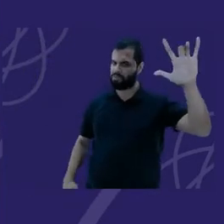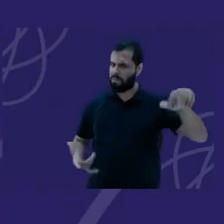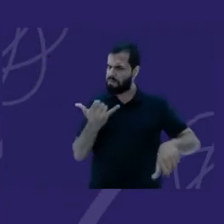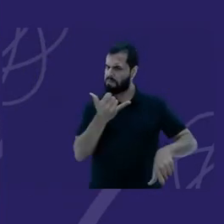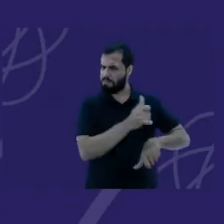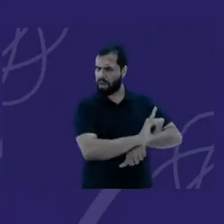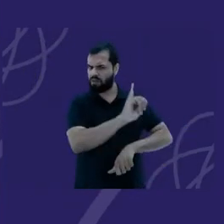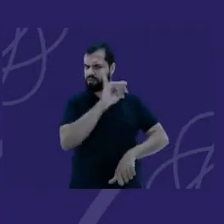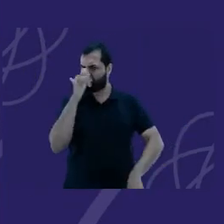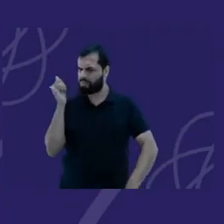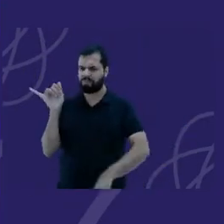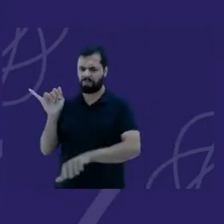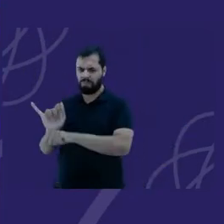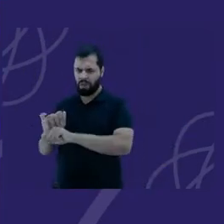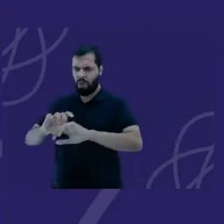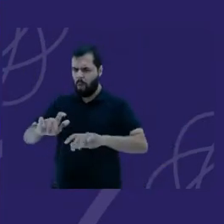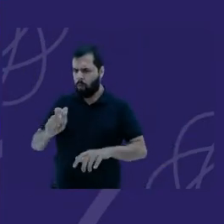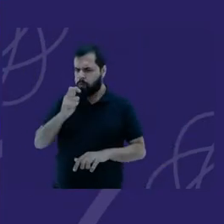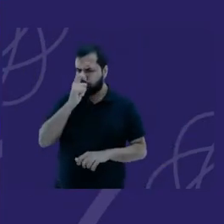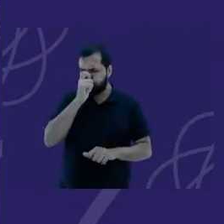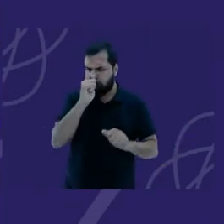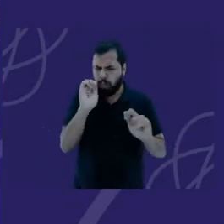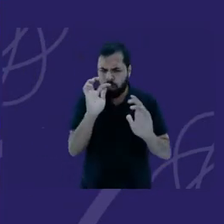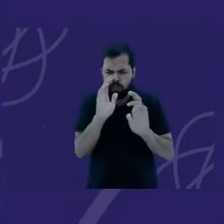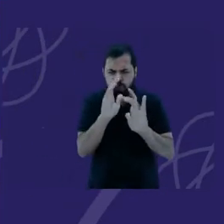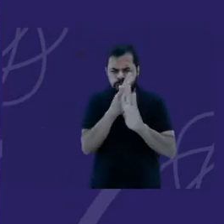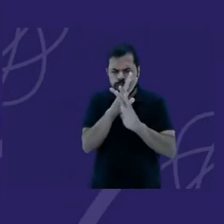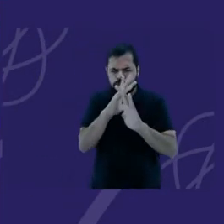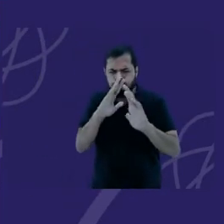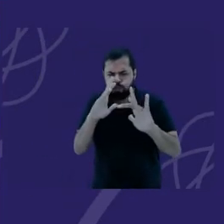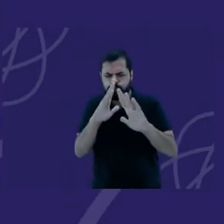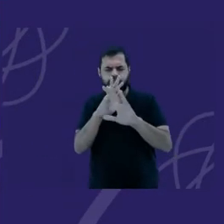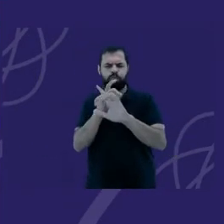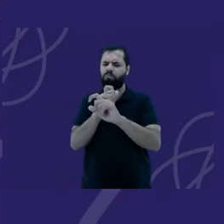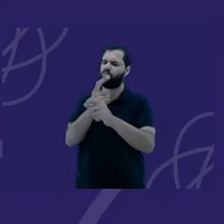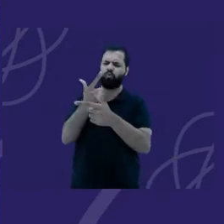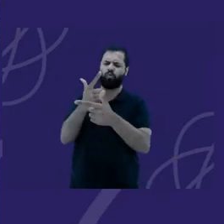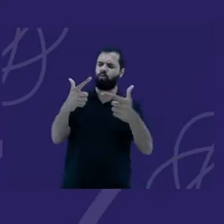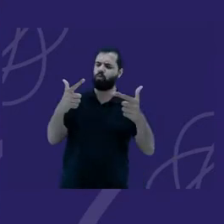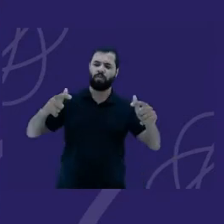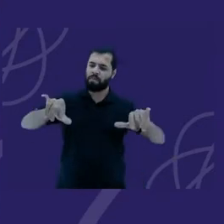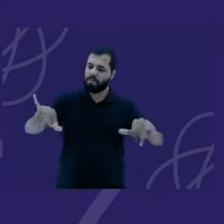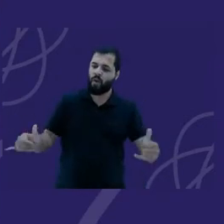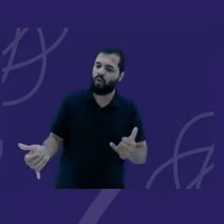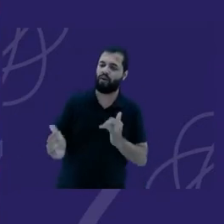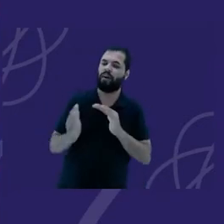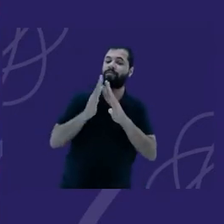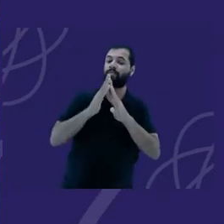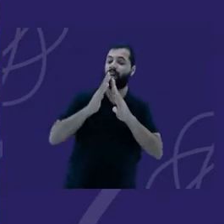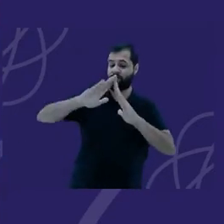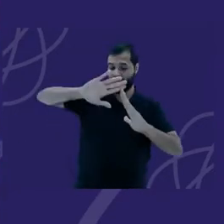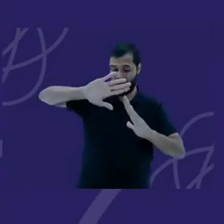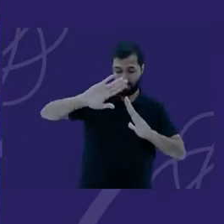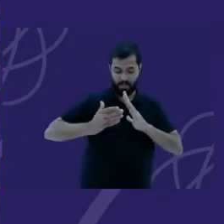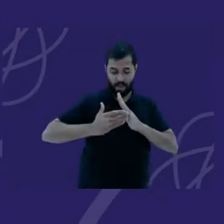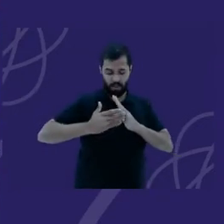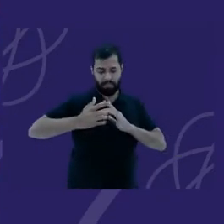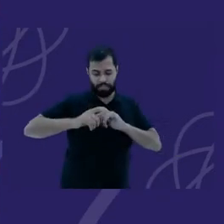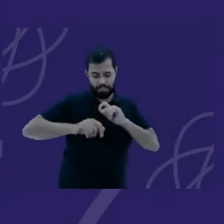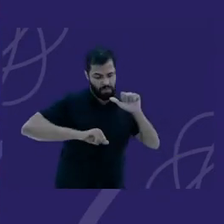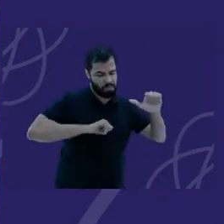vacilei, não aglomerei, curti meu lar, me